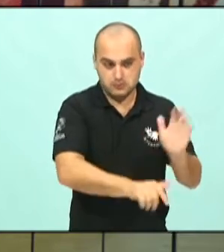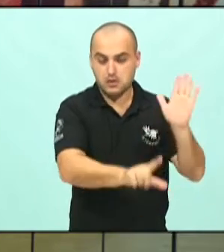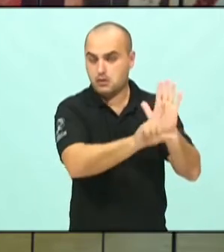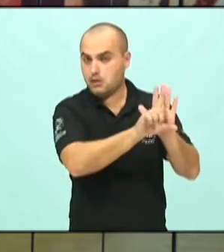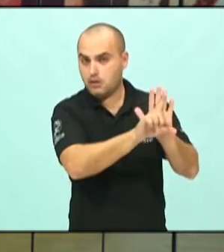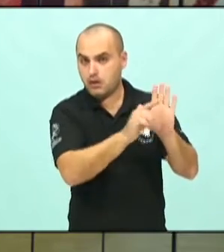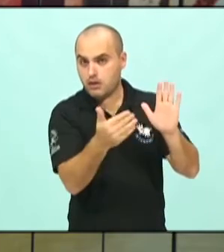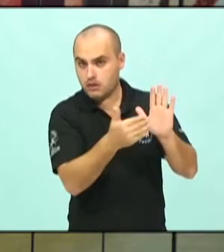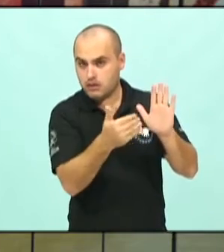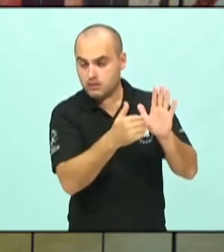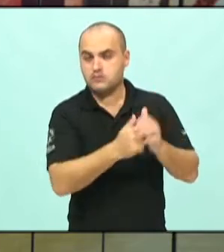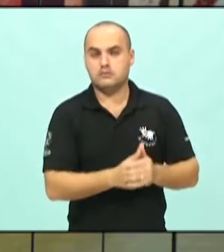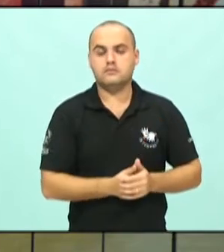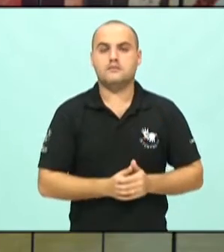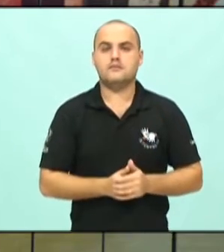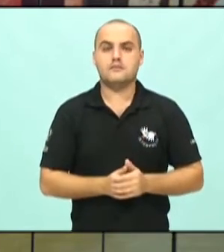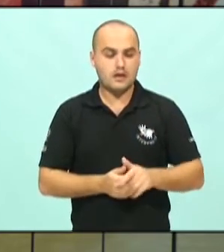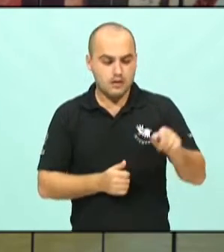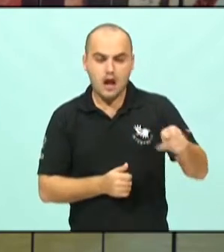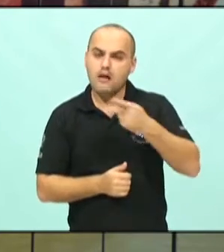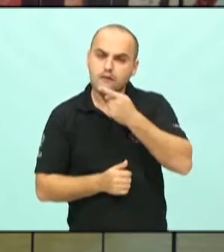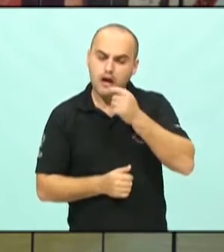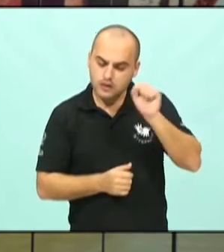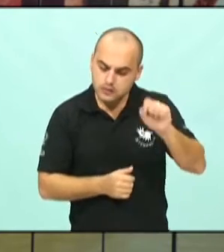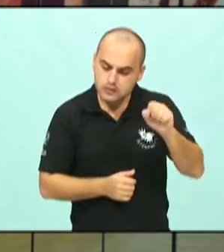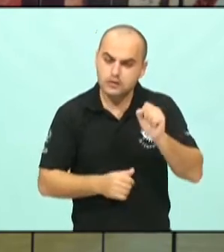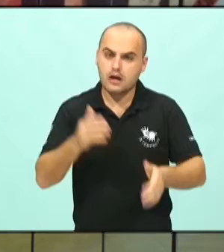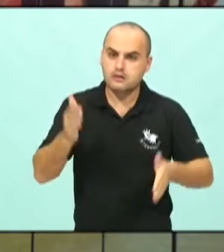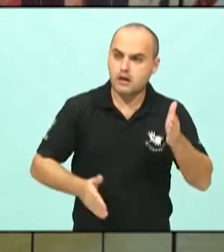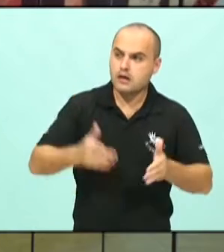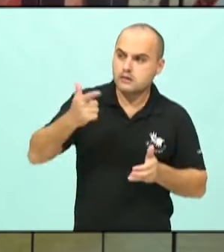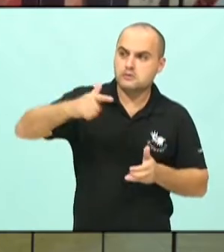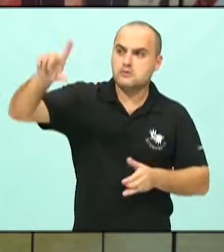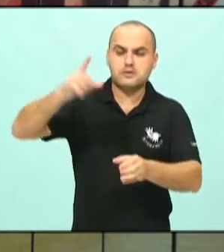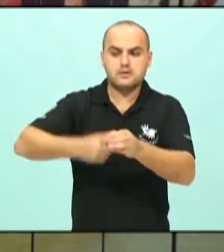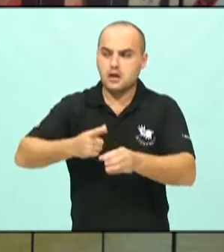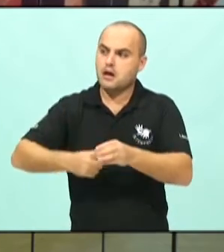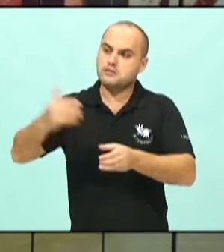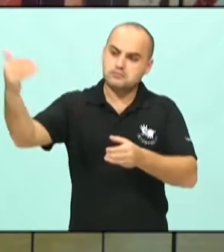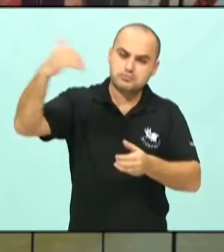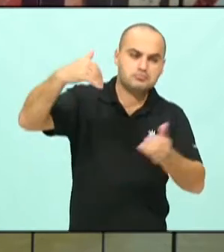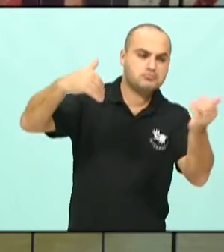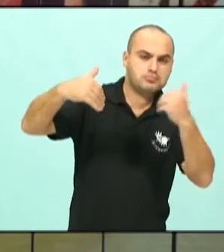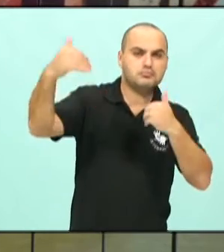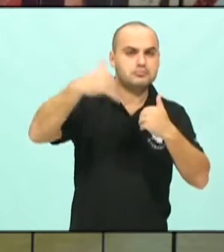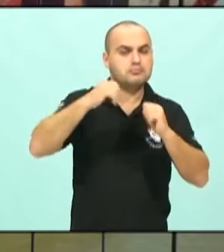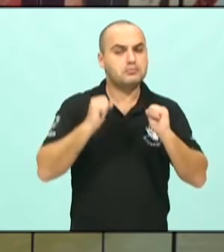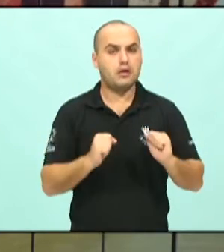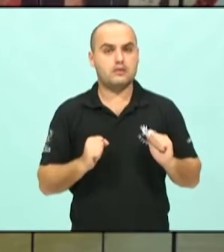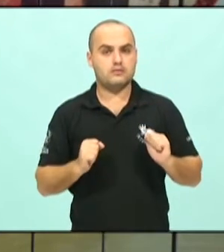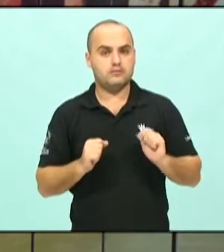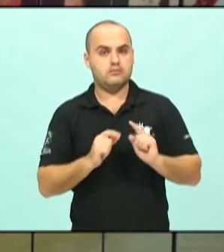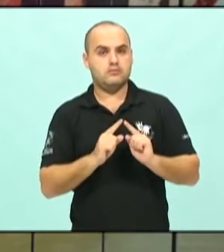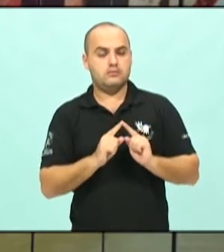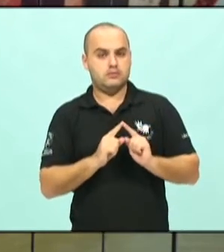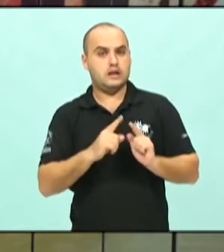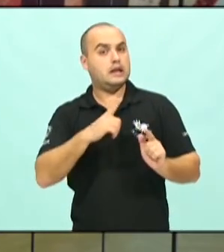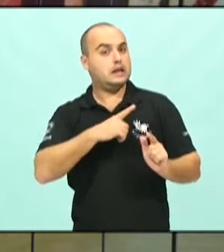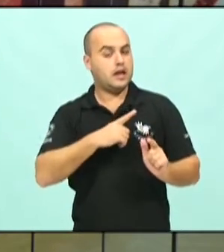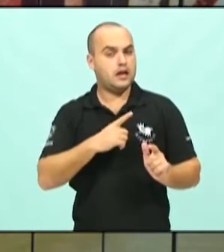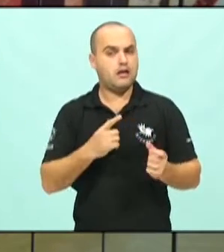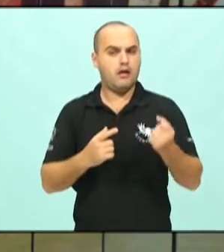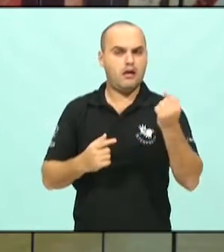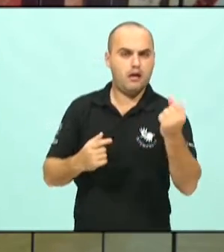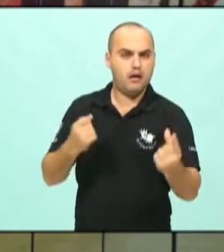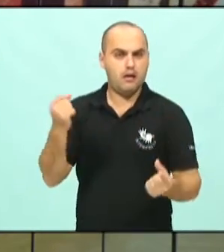Foi refeita a reforma na lei. E ela permite trazer atletas de fora. Eu não vejo problema dependendo da necessidade. Tem